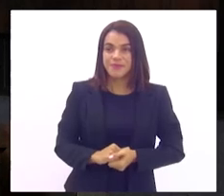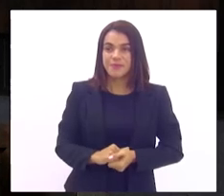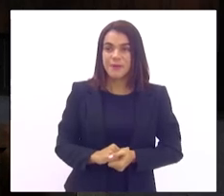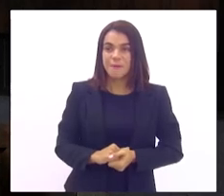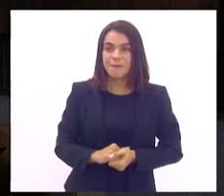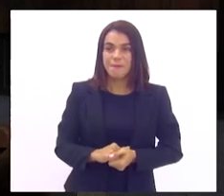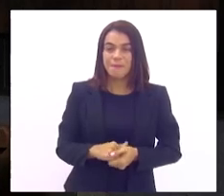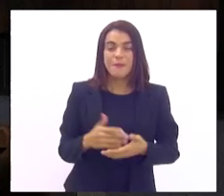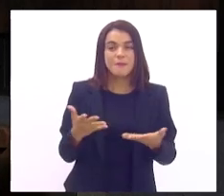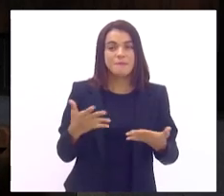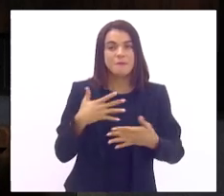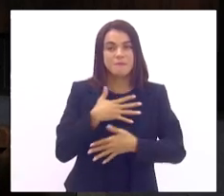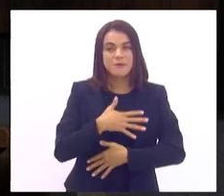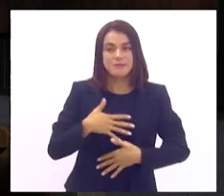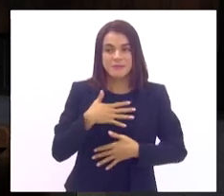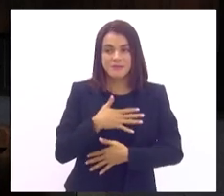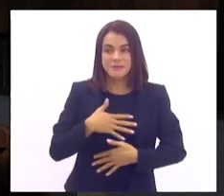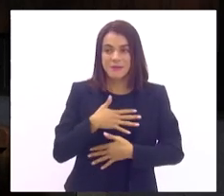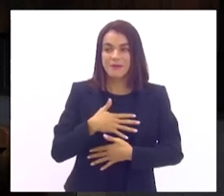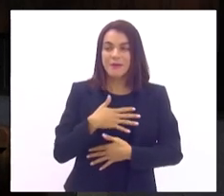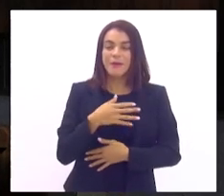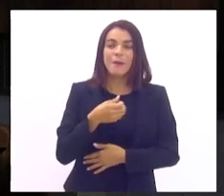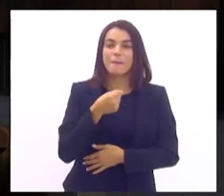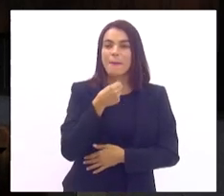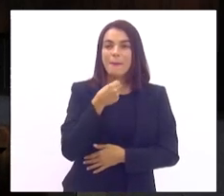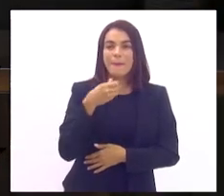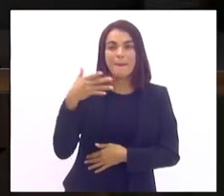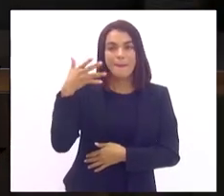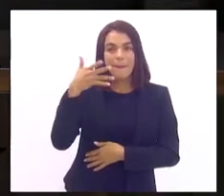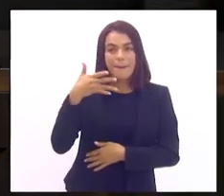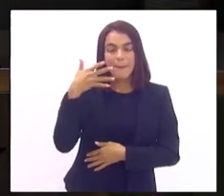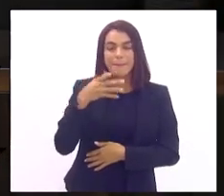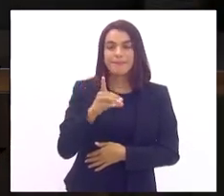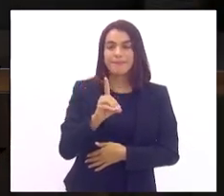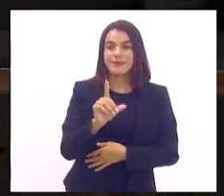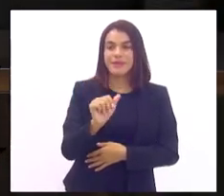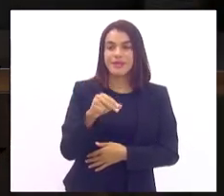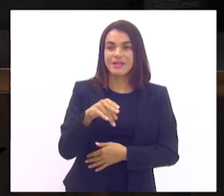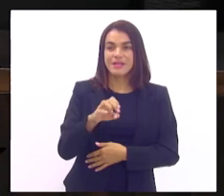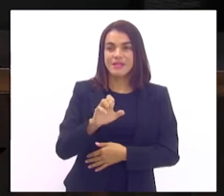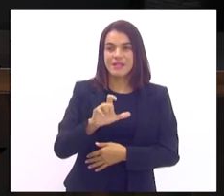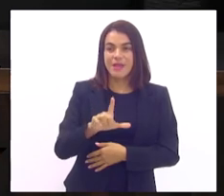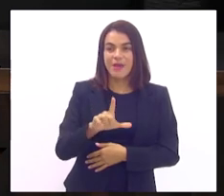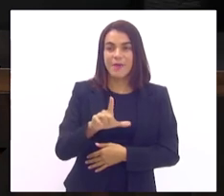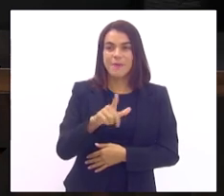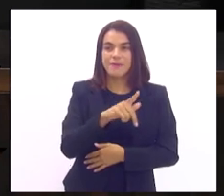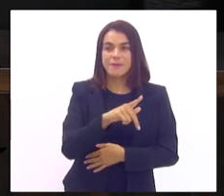Para uma breve saudação, eu passo a palavra para o Daniel Mesquita, presidente da FENACOM.